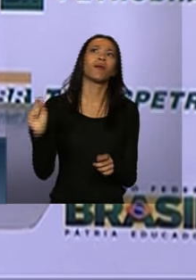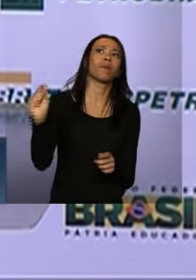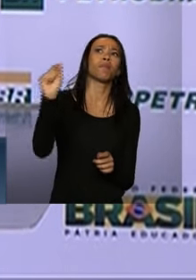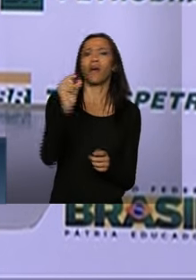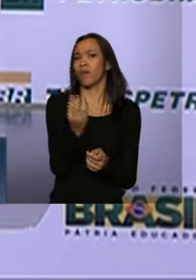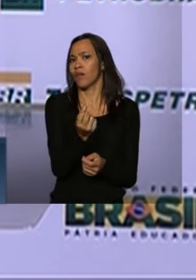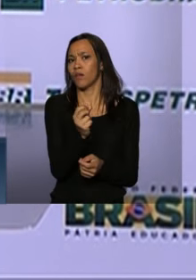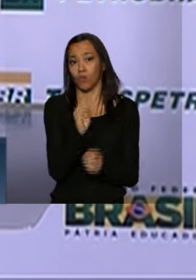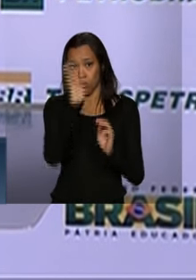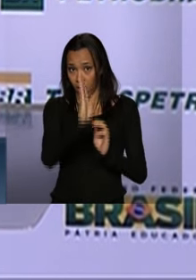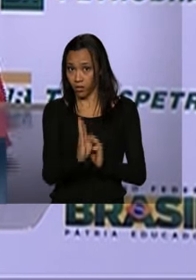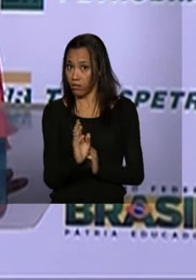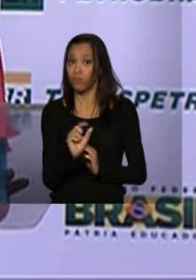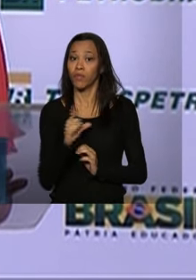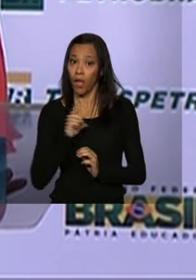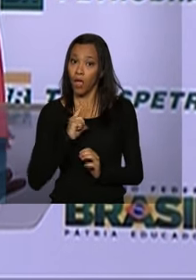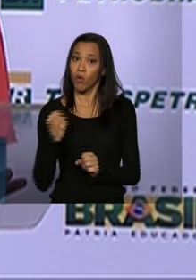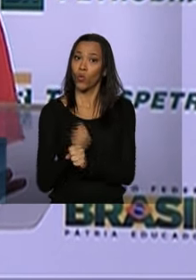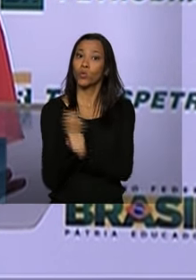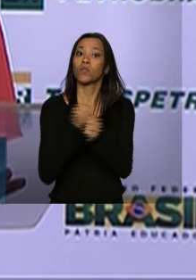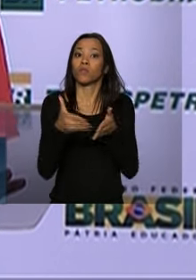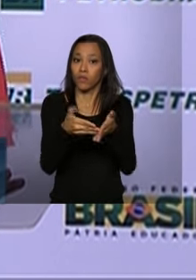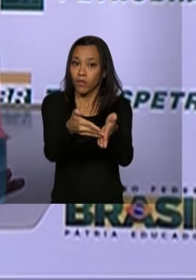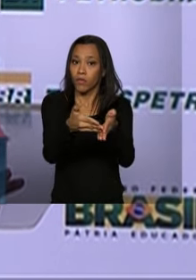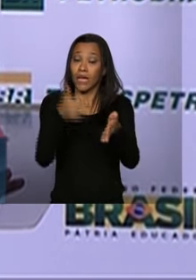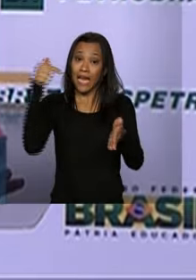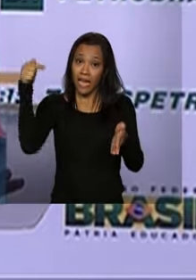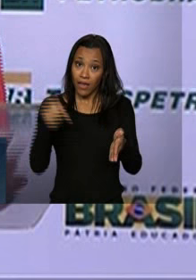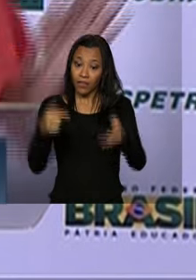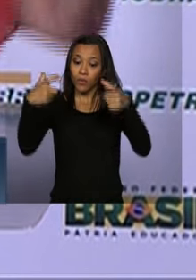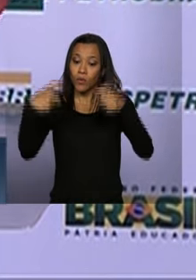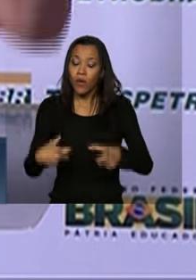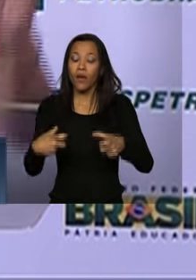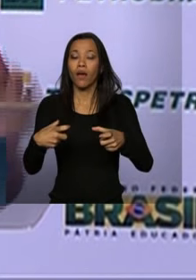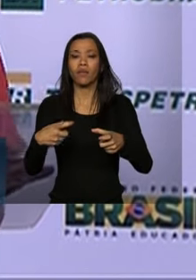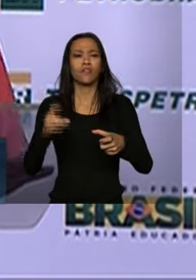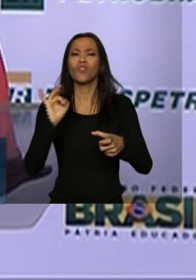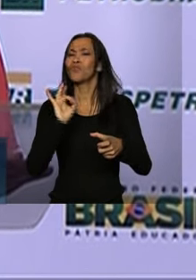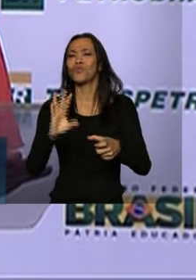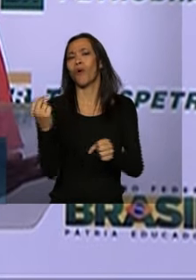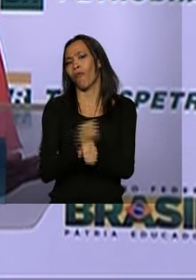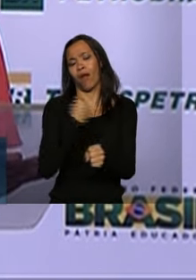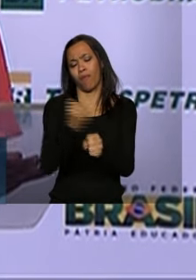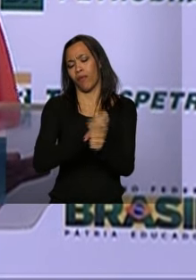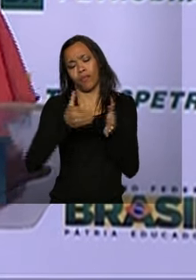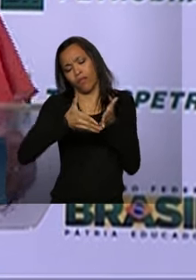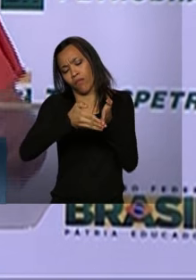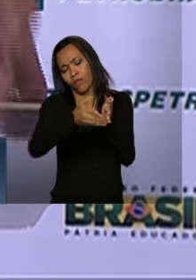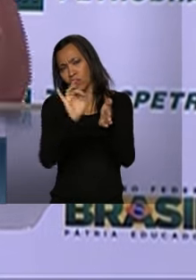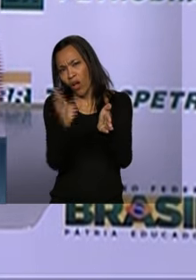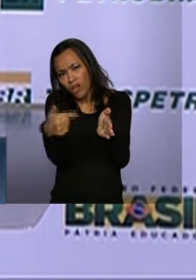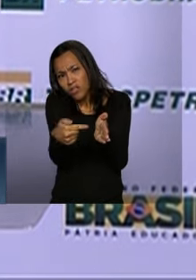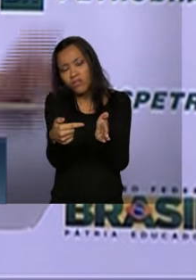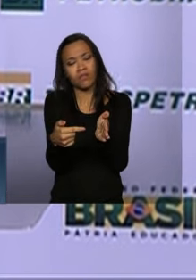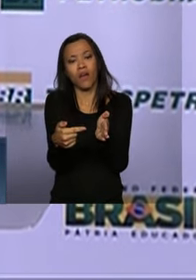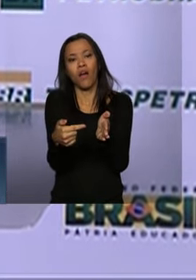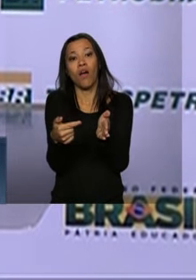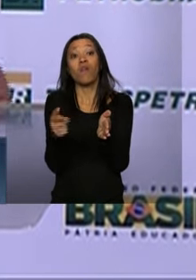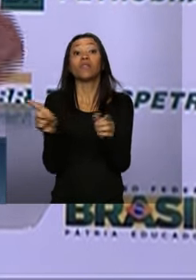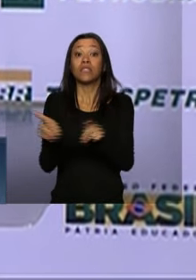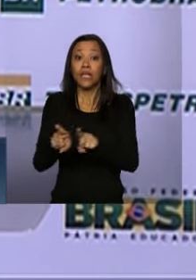locais. Esses estaleiros produzem não só navios, produzem aquilo